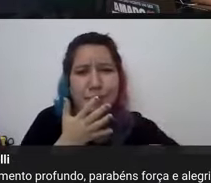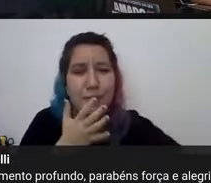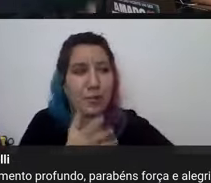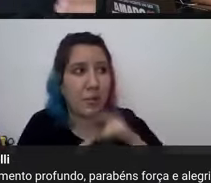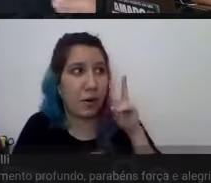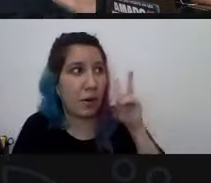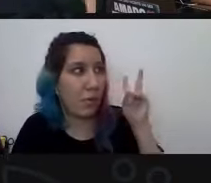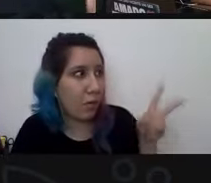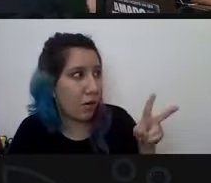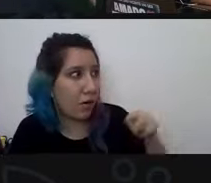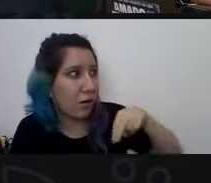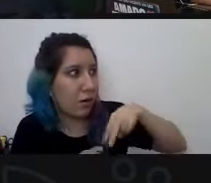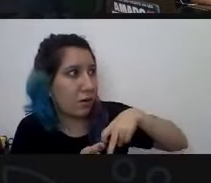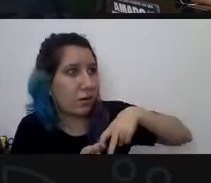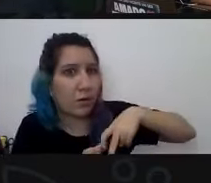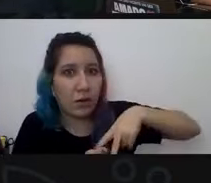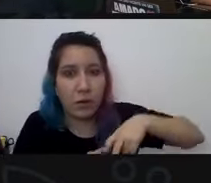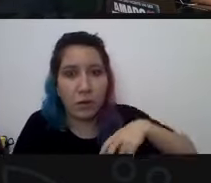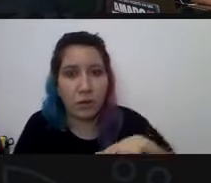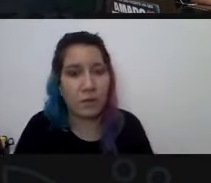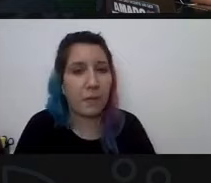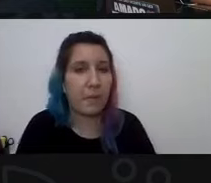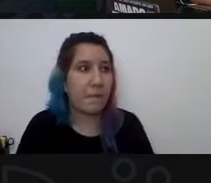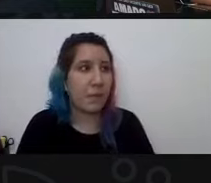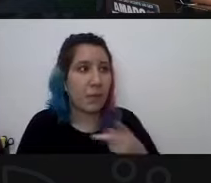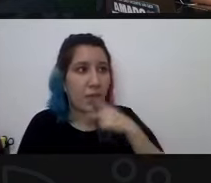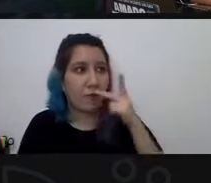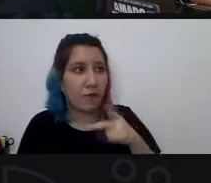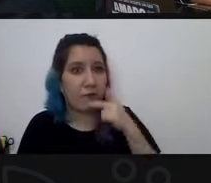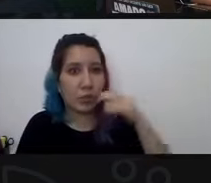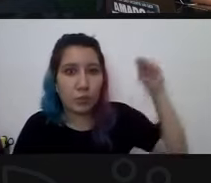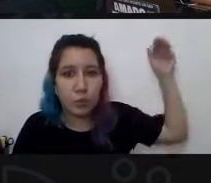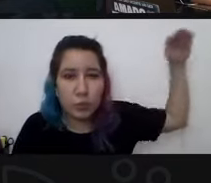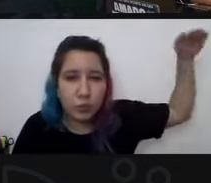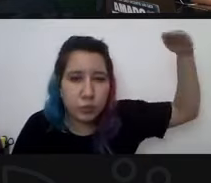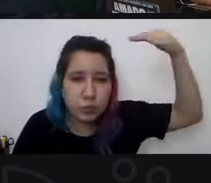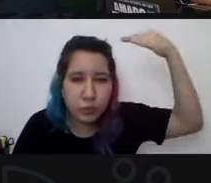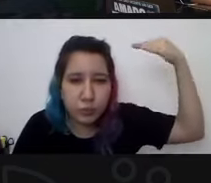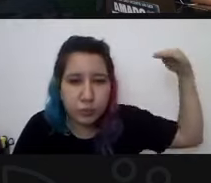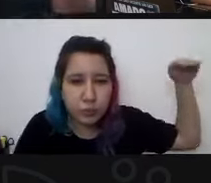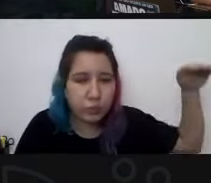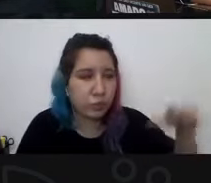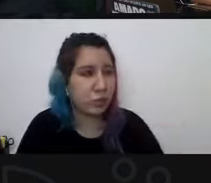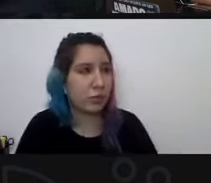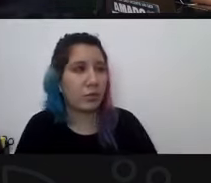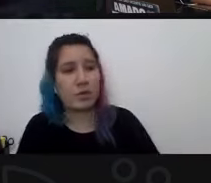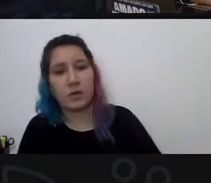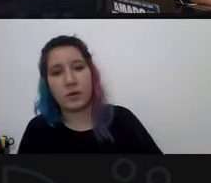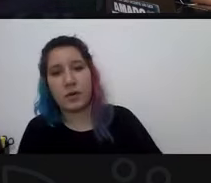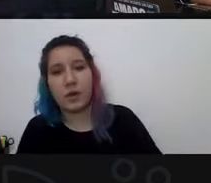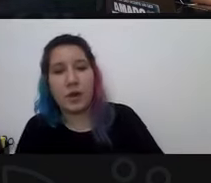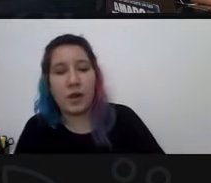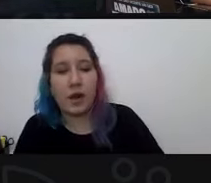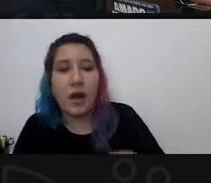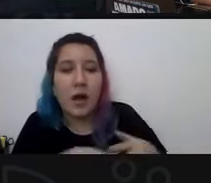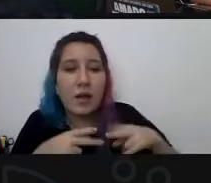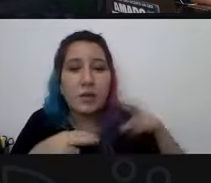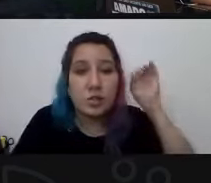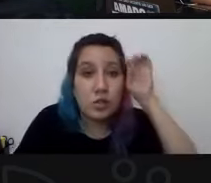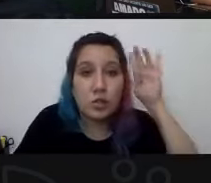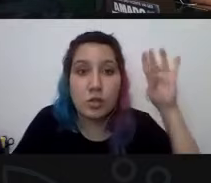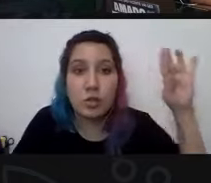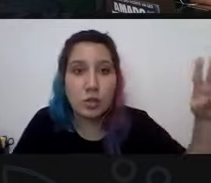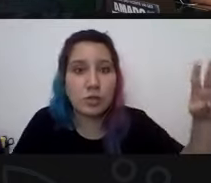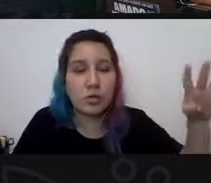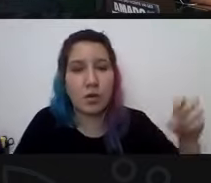Saci, vai para os Estados Unidos, para Houston, para falar sobre disco voador, as lendas, Monteiro Lobato, todo esse entendimento de